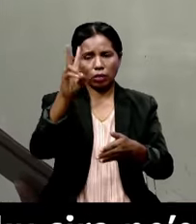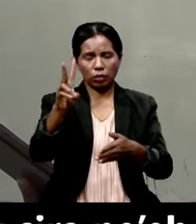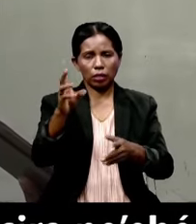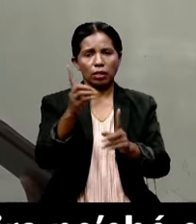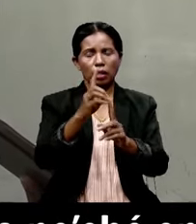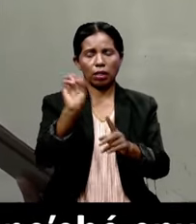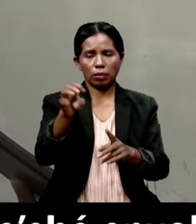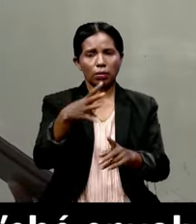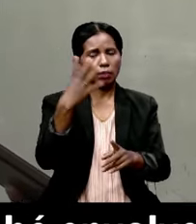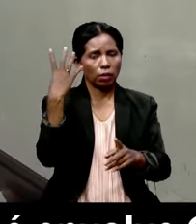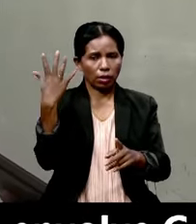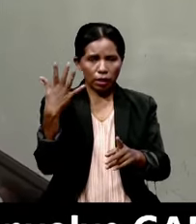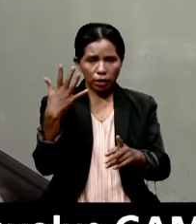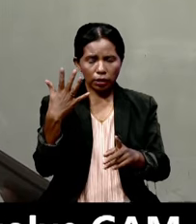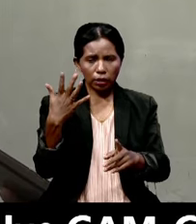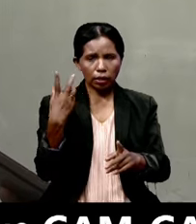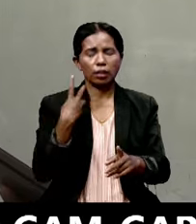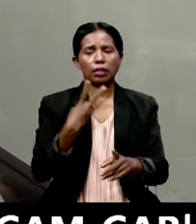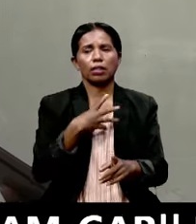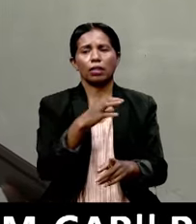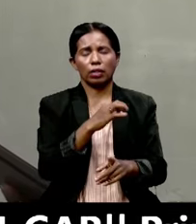15 espera que a